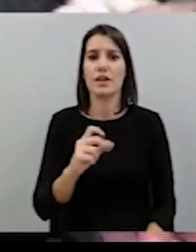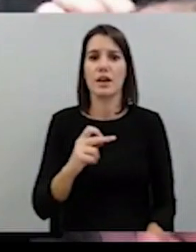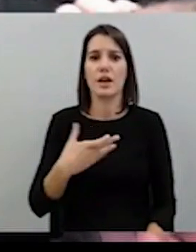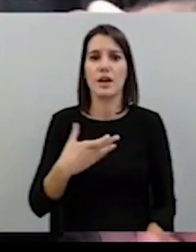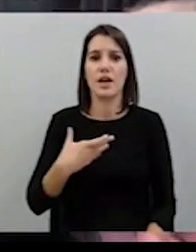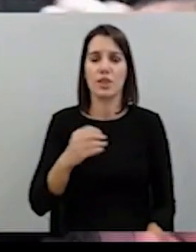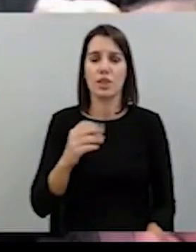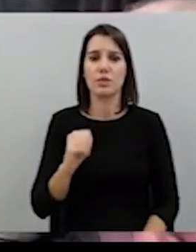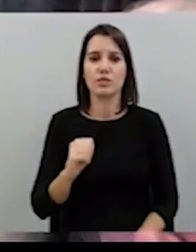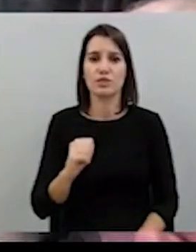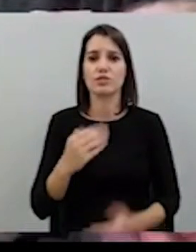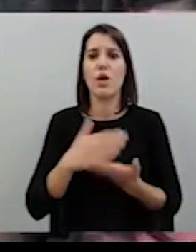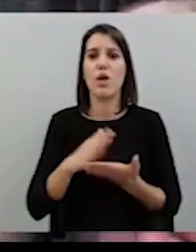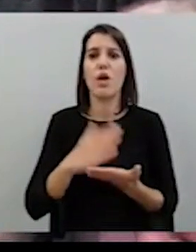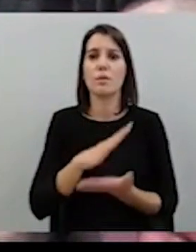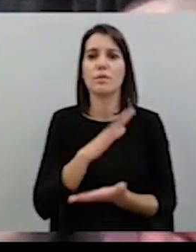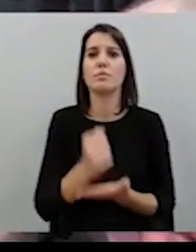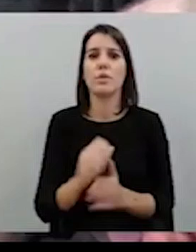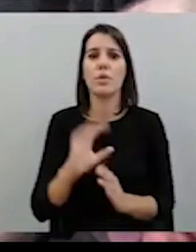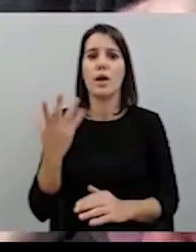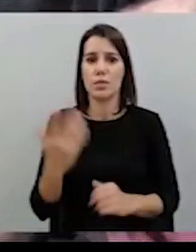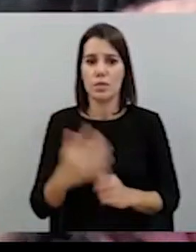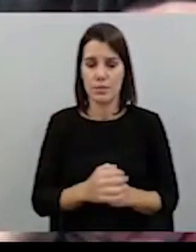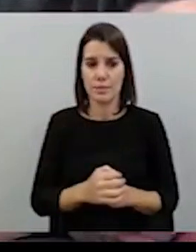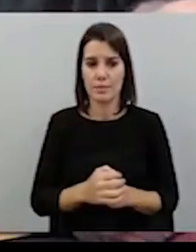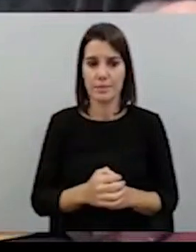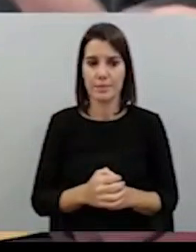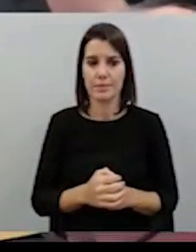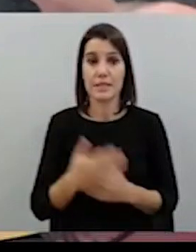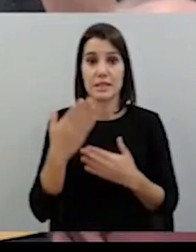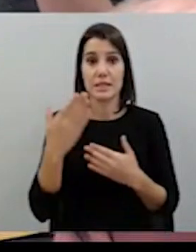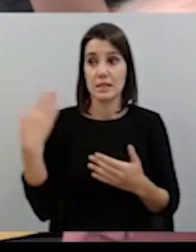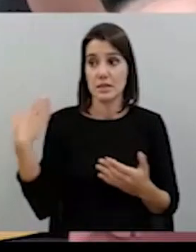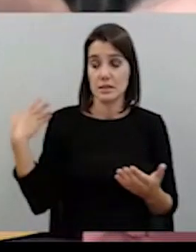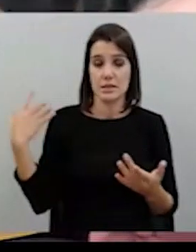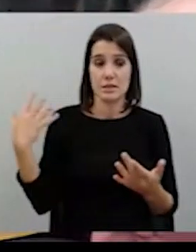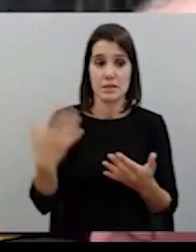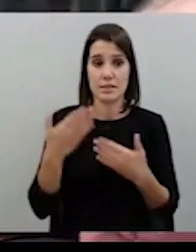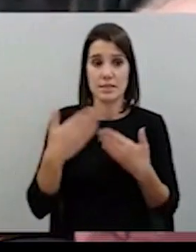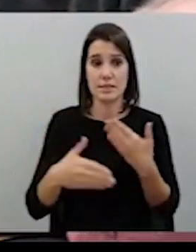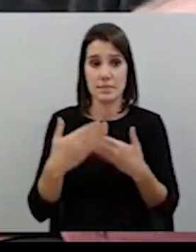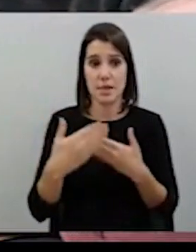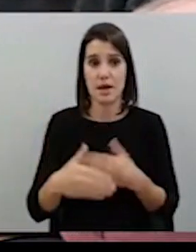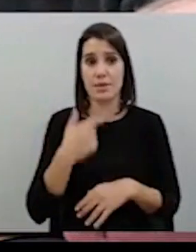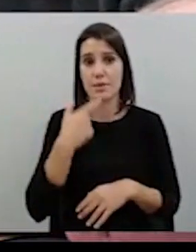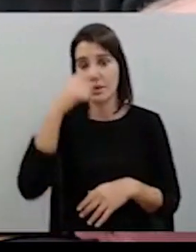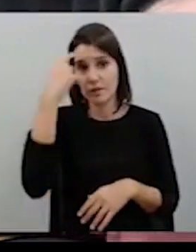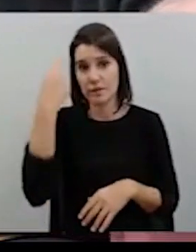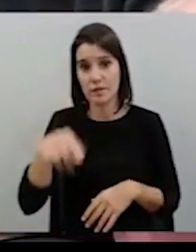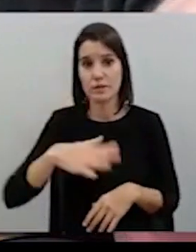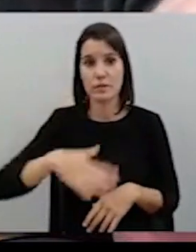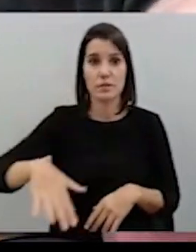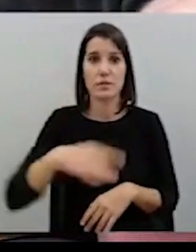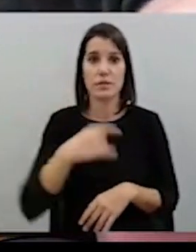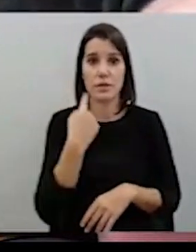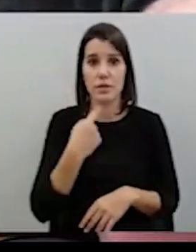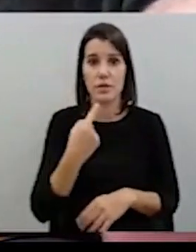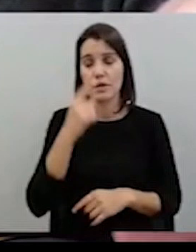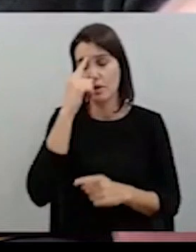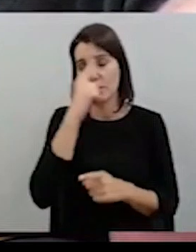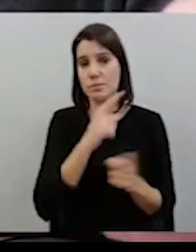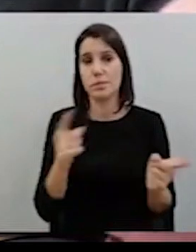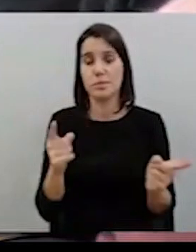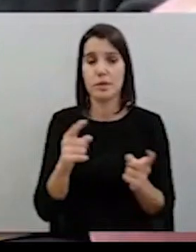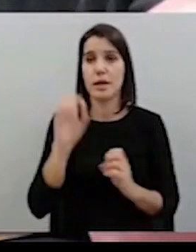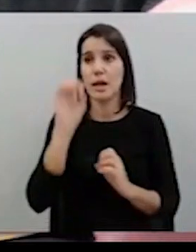Noutro assunto, as últimas semanas têm sido particularmente difíceis para o nosso município. Como sabemos, a natureza